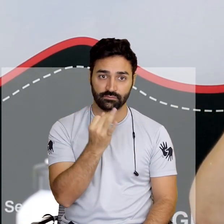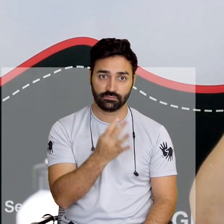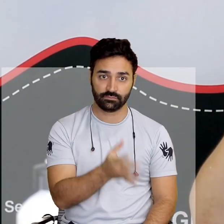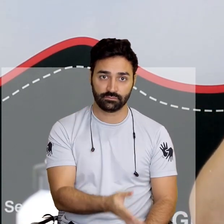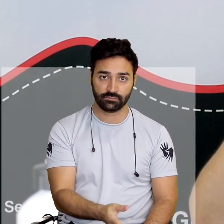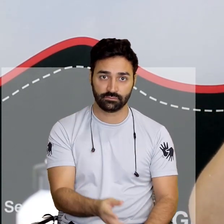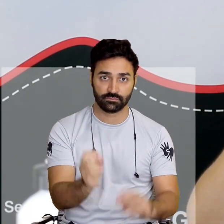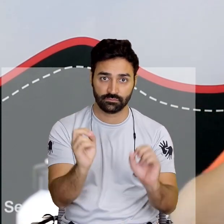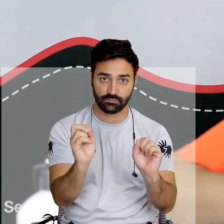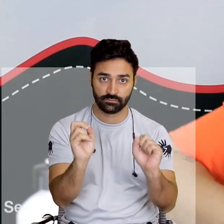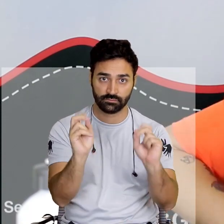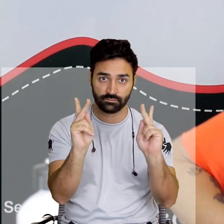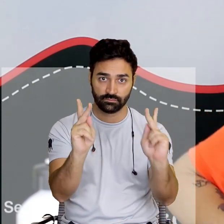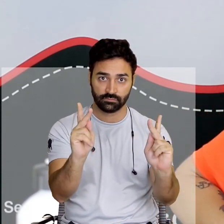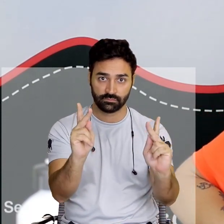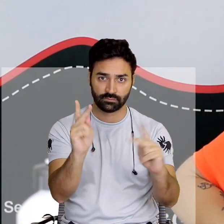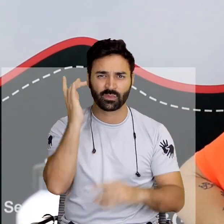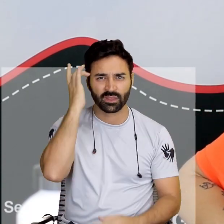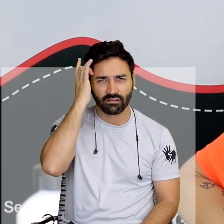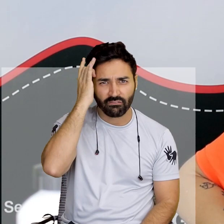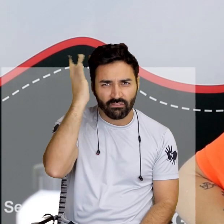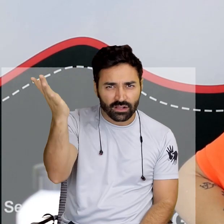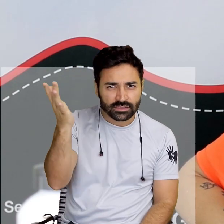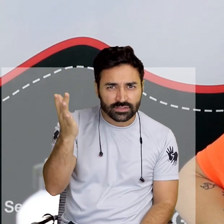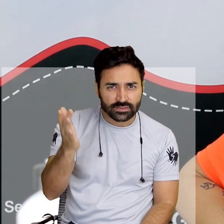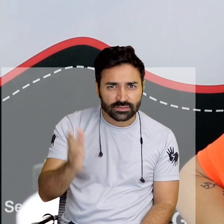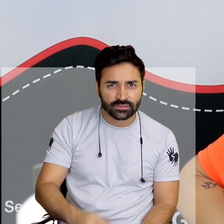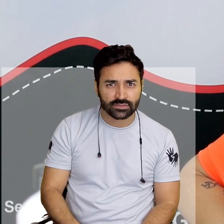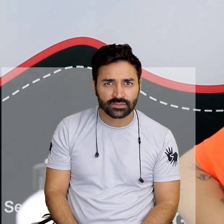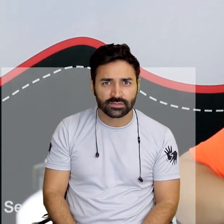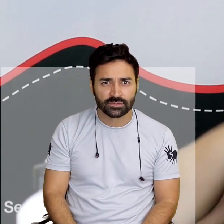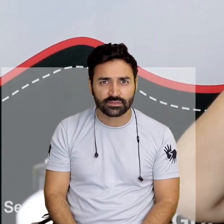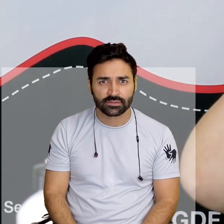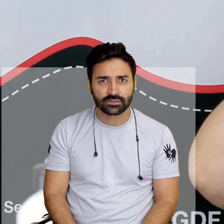Ok? Tá muito fácil.